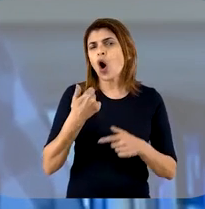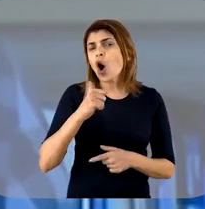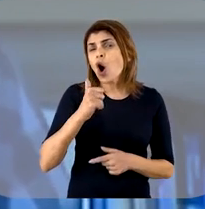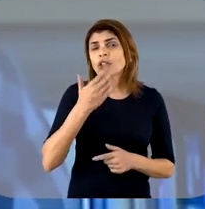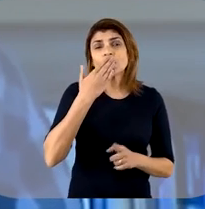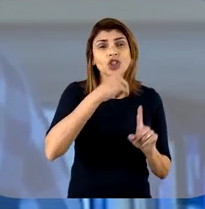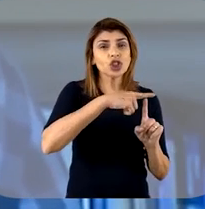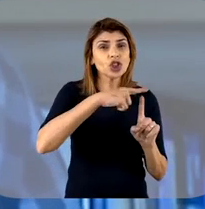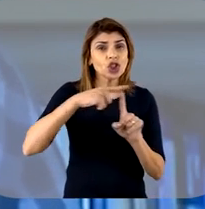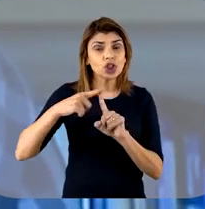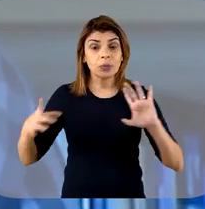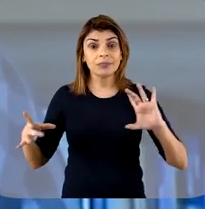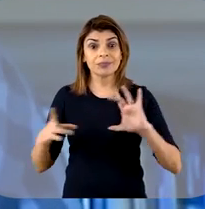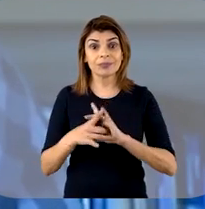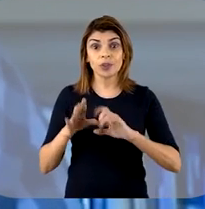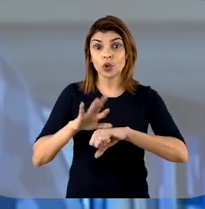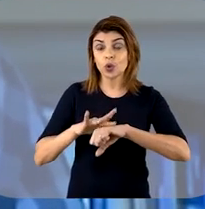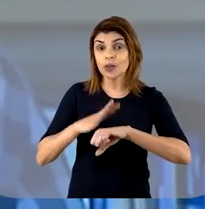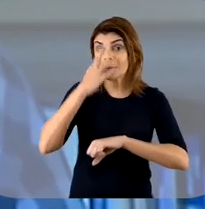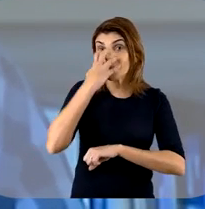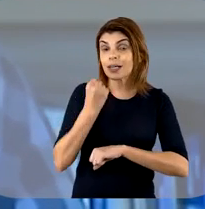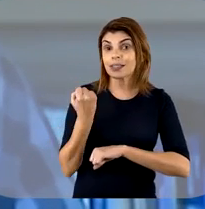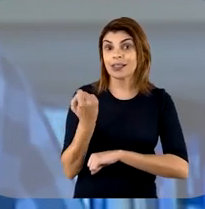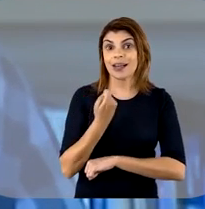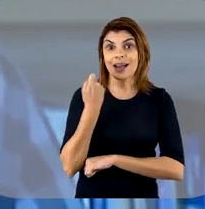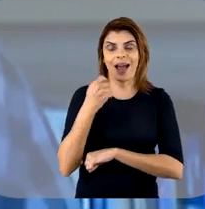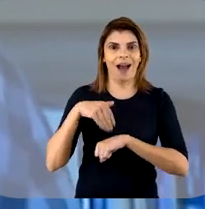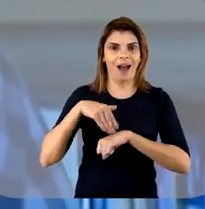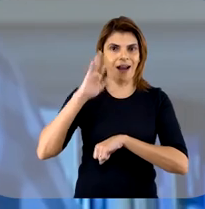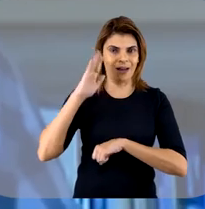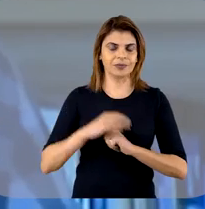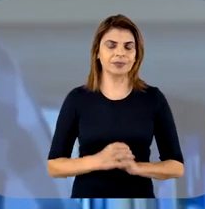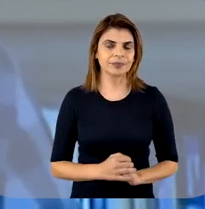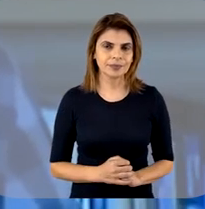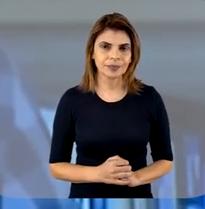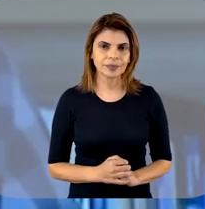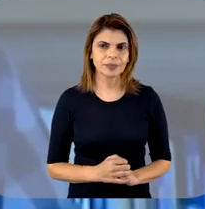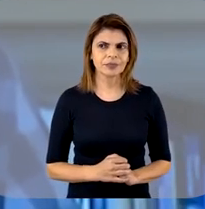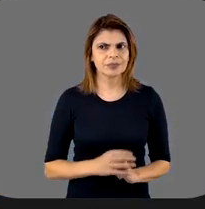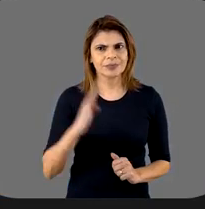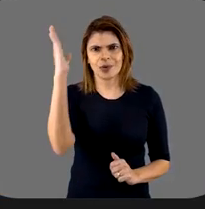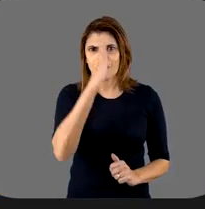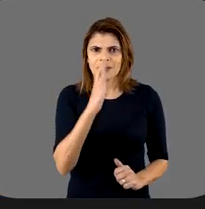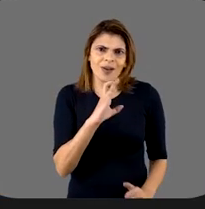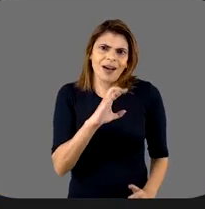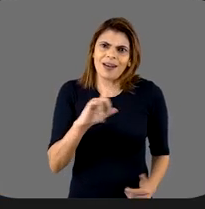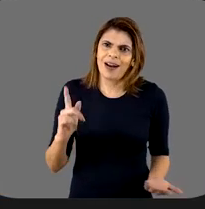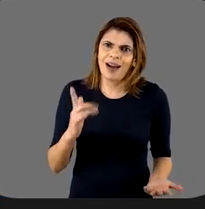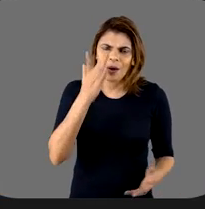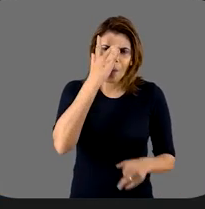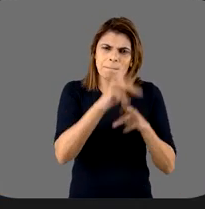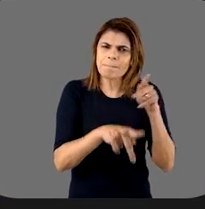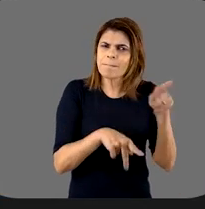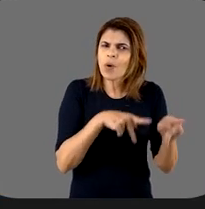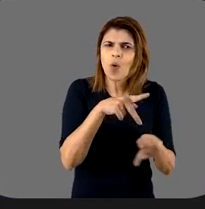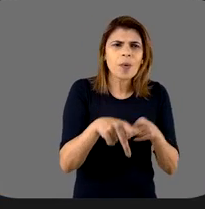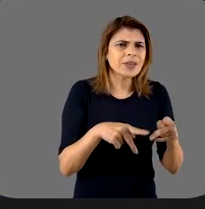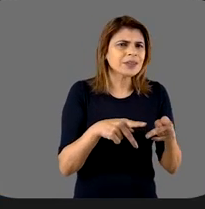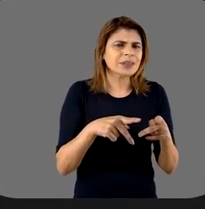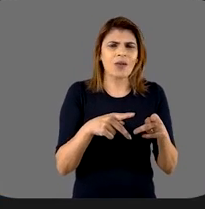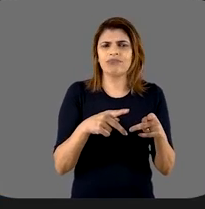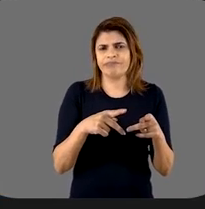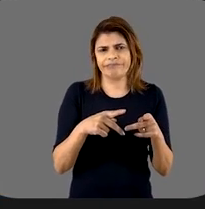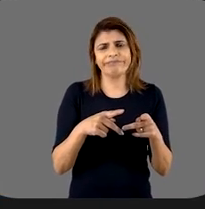comorbidades vinculados àqueles casos mais graves da doença. Então, é claro que no Brasil, a nossa população de